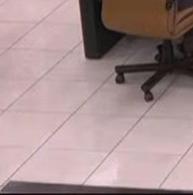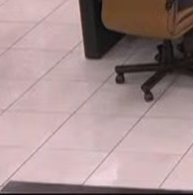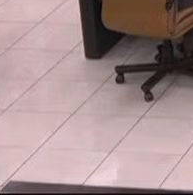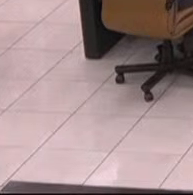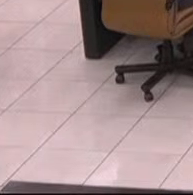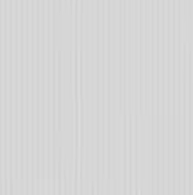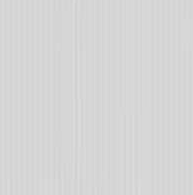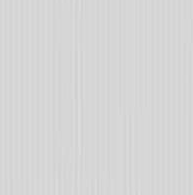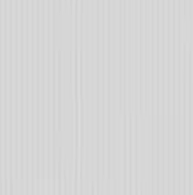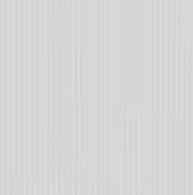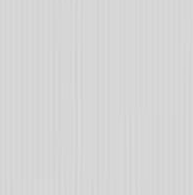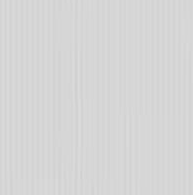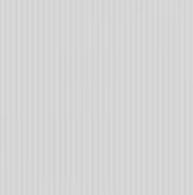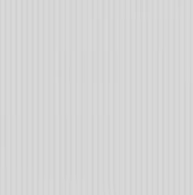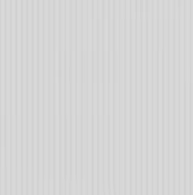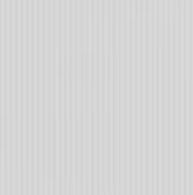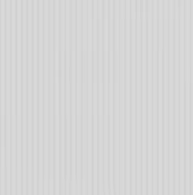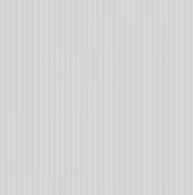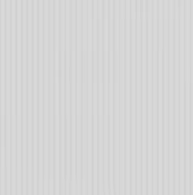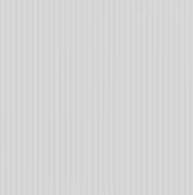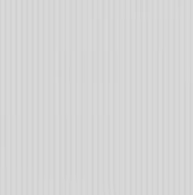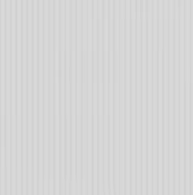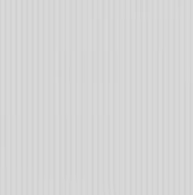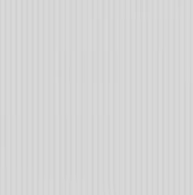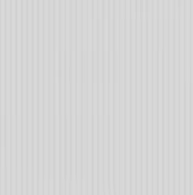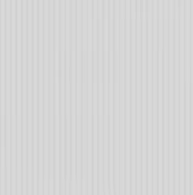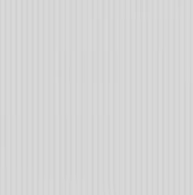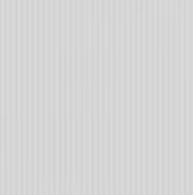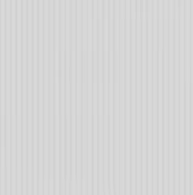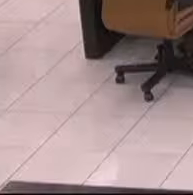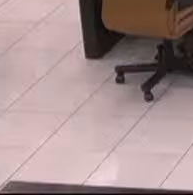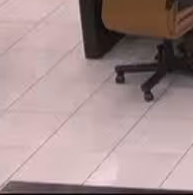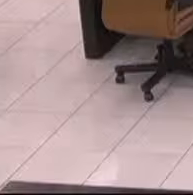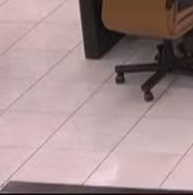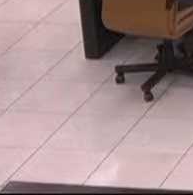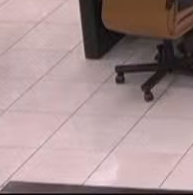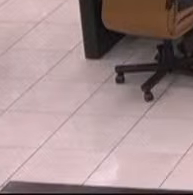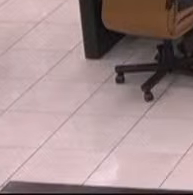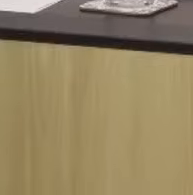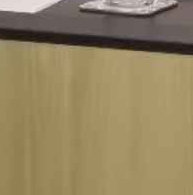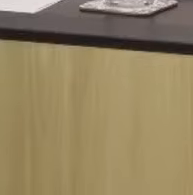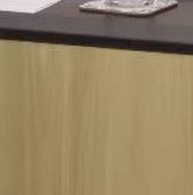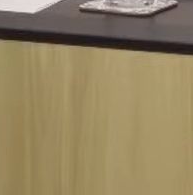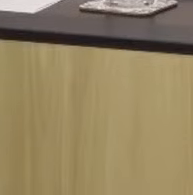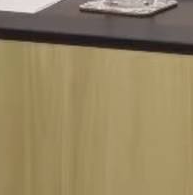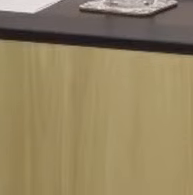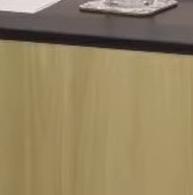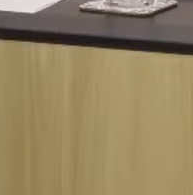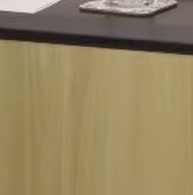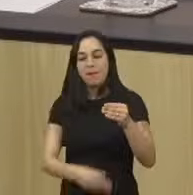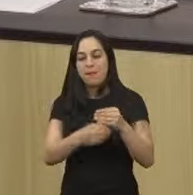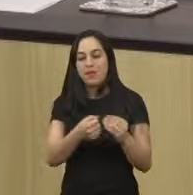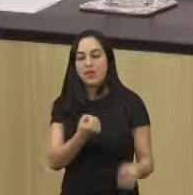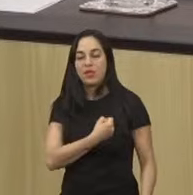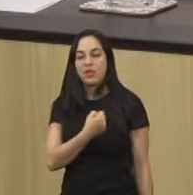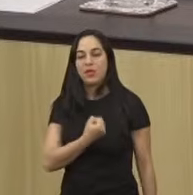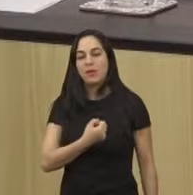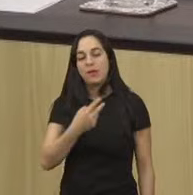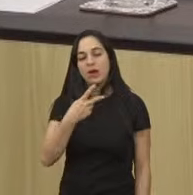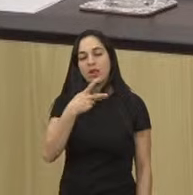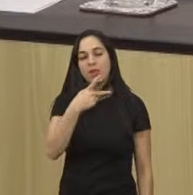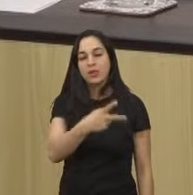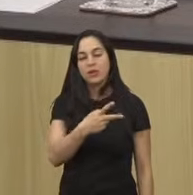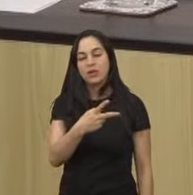1 aprovada. Próxima emenda. A emenda número 2, os